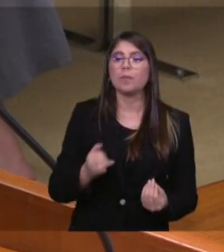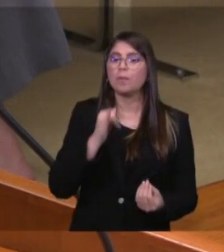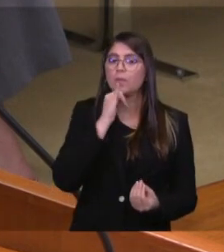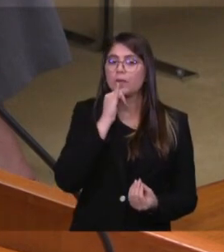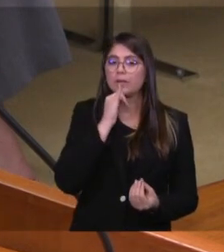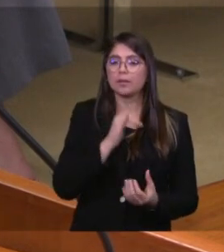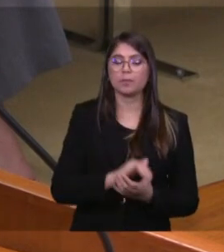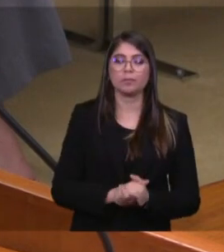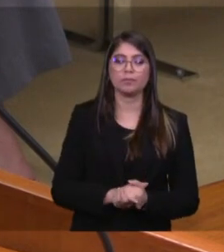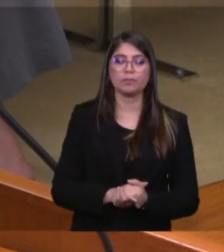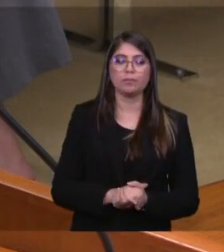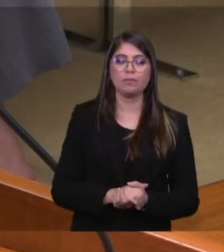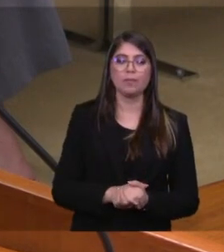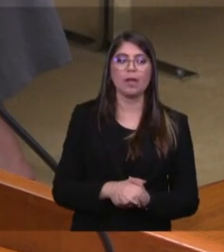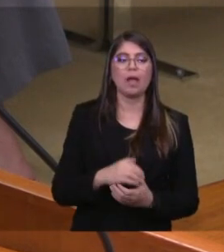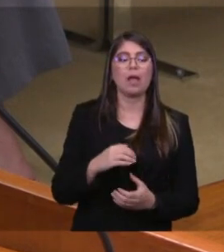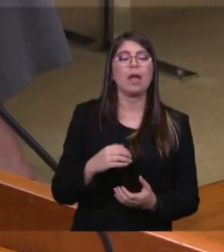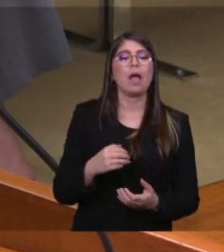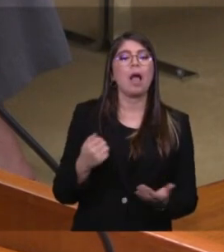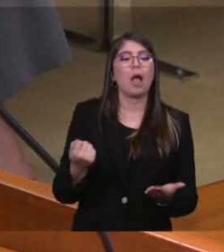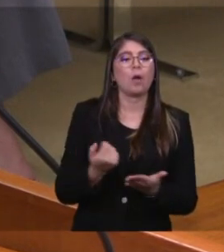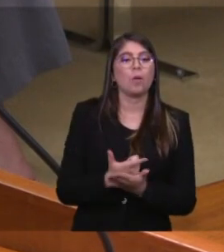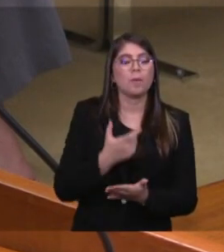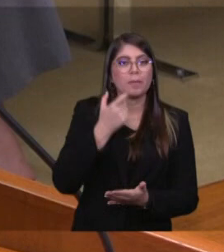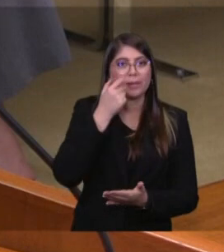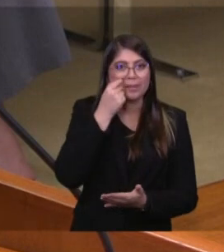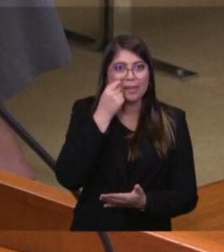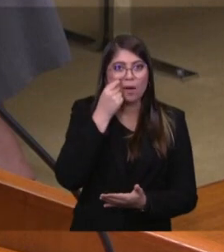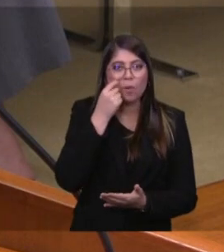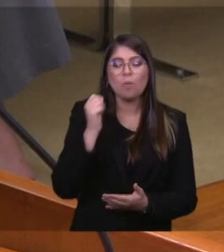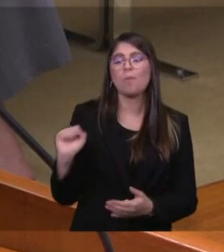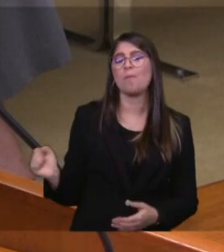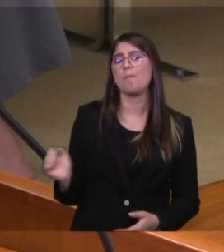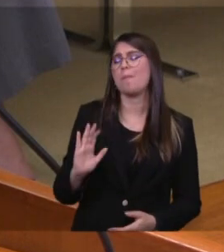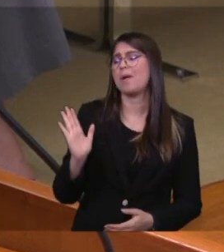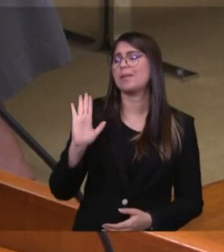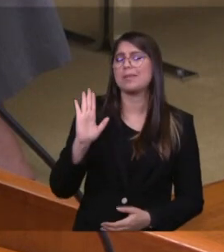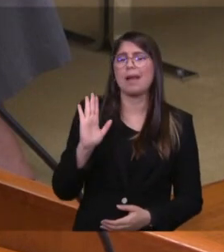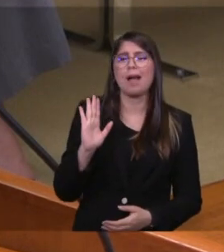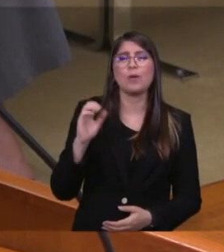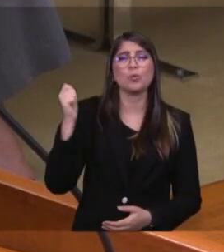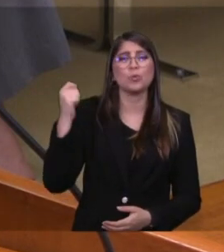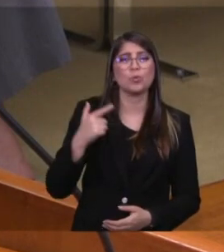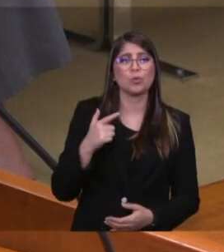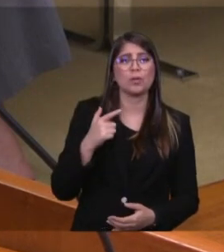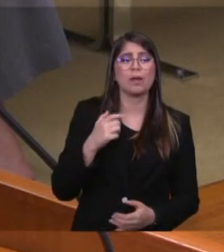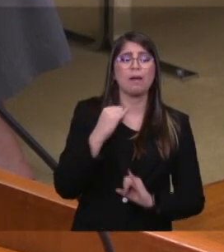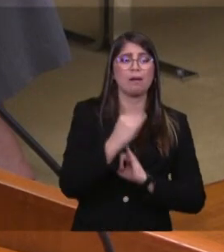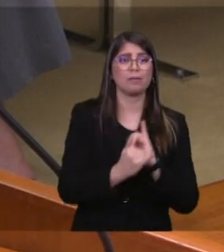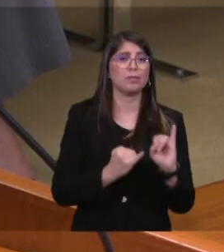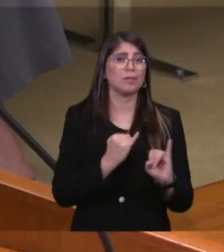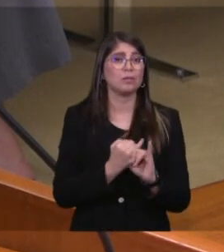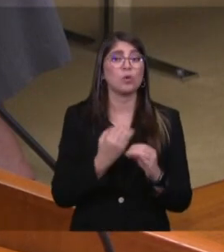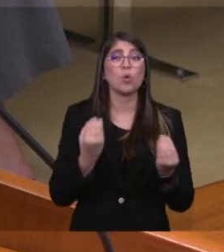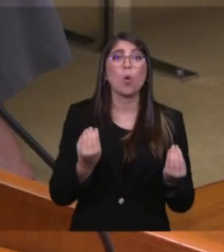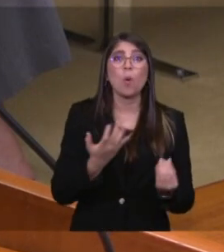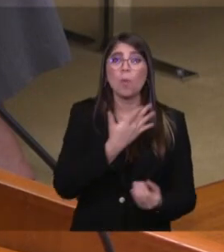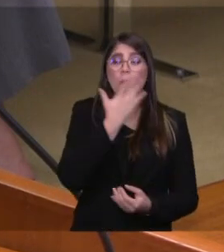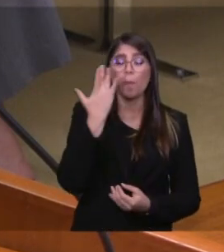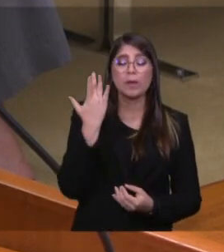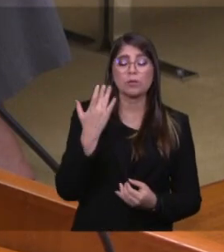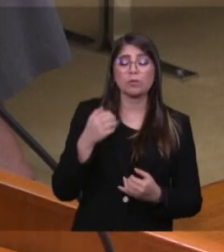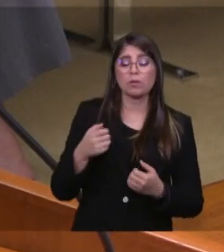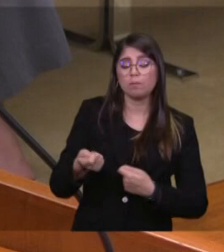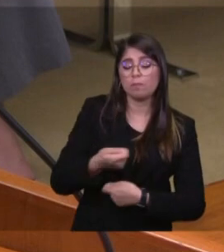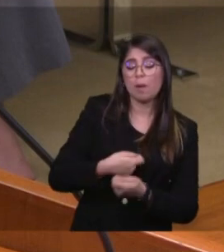pela rede de varejo, a operação presencial ela é muito mais onerosa do que a operação à distância. E como vai se sustentar um comerciante do estado